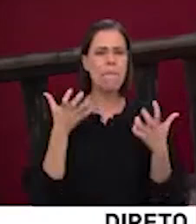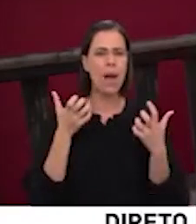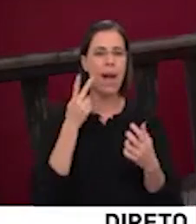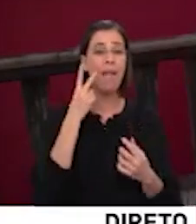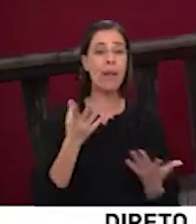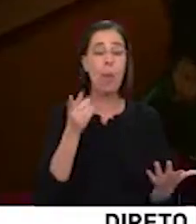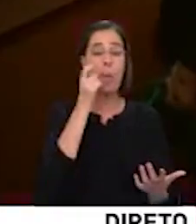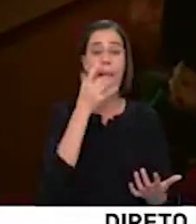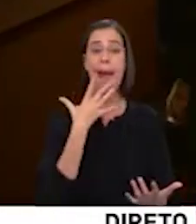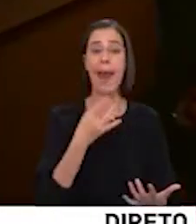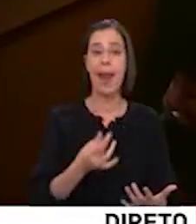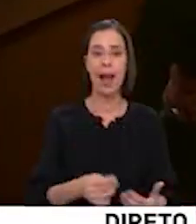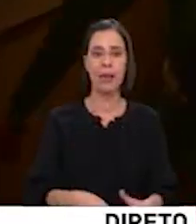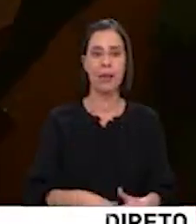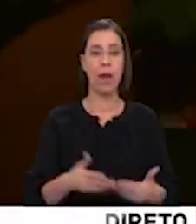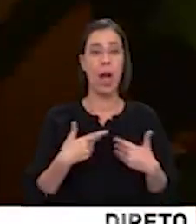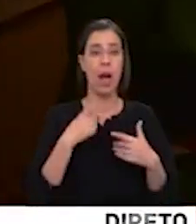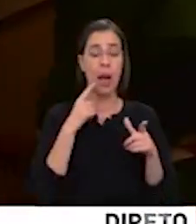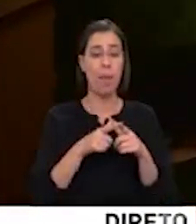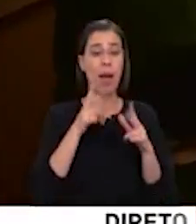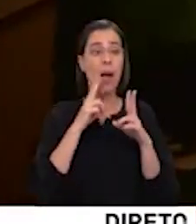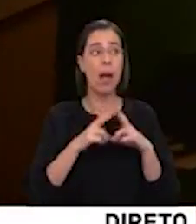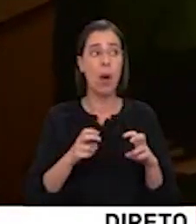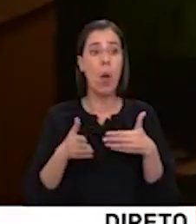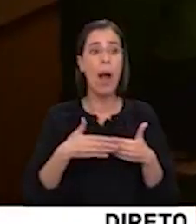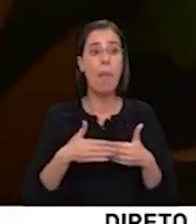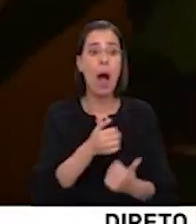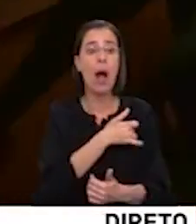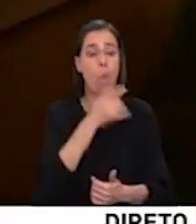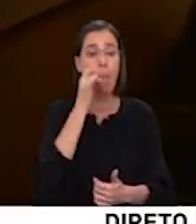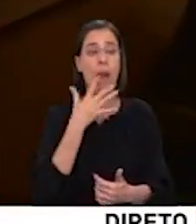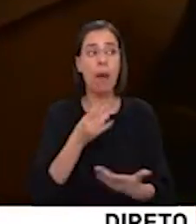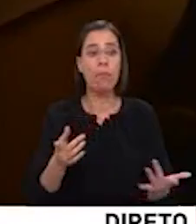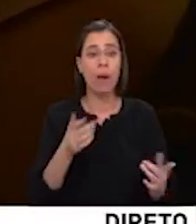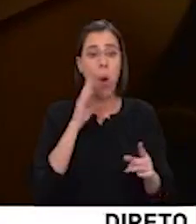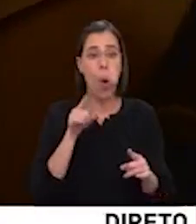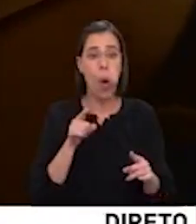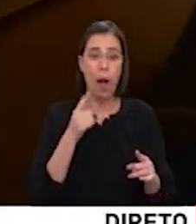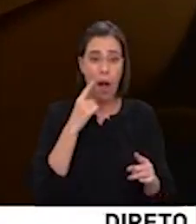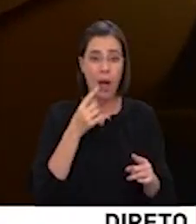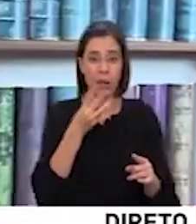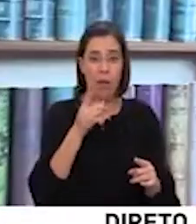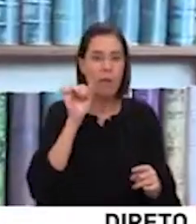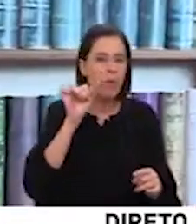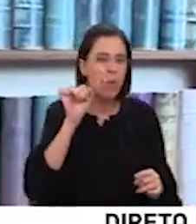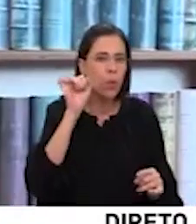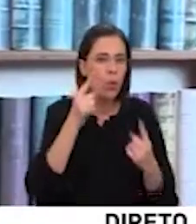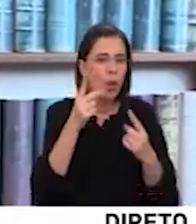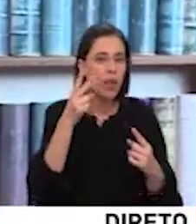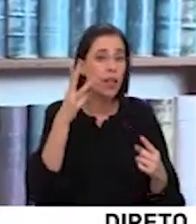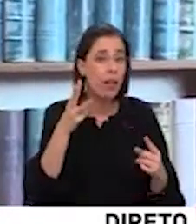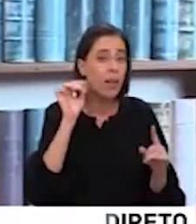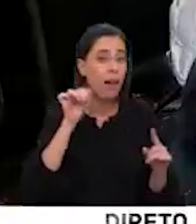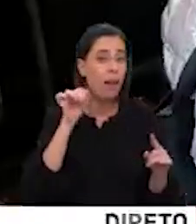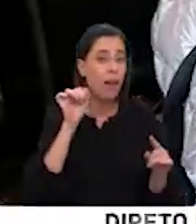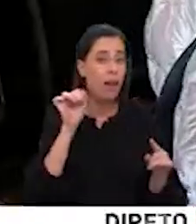Pai Natal. Precisa ajudar as primas para descobrir qual é que é a porta da casa do Pai Natal. Vamos tentar esta, aos três, sim. Um, dois,